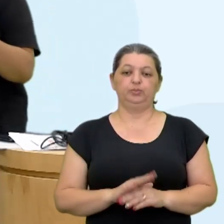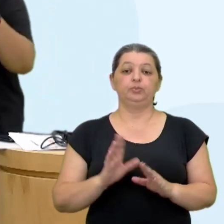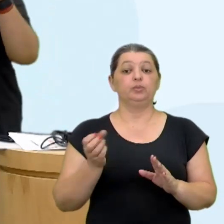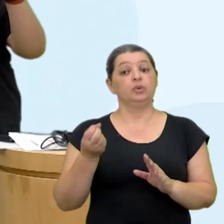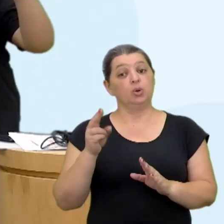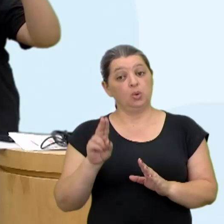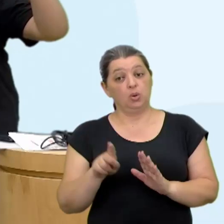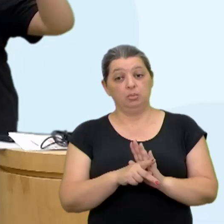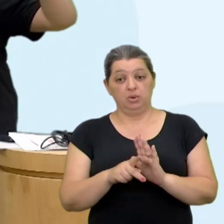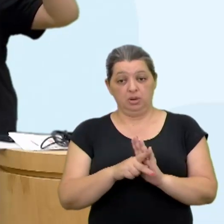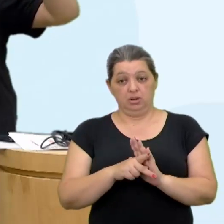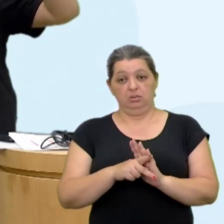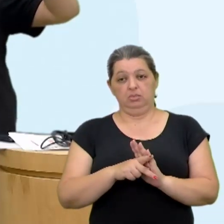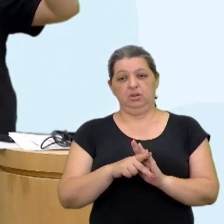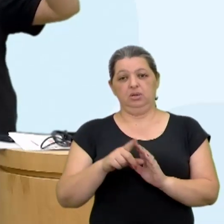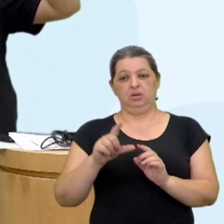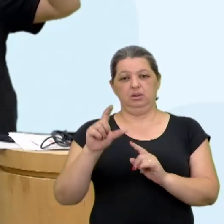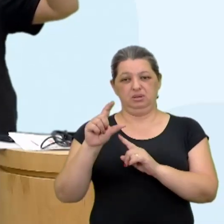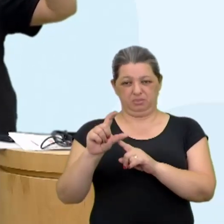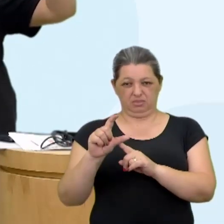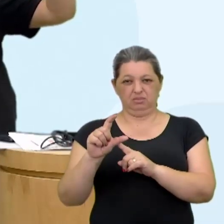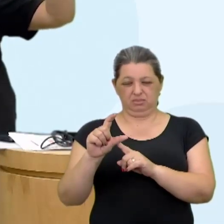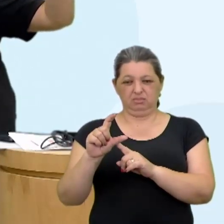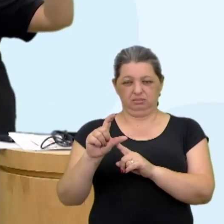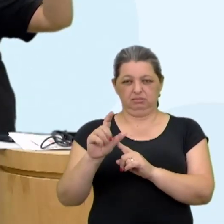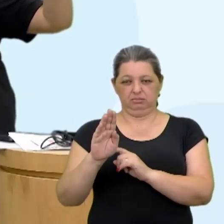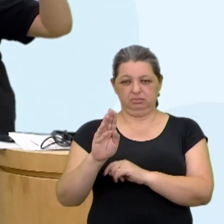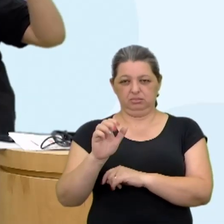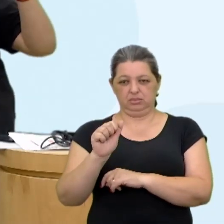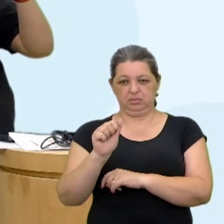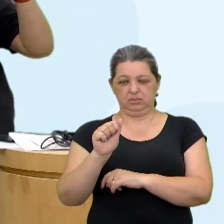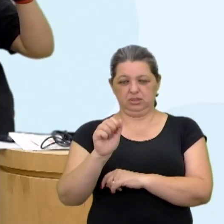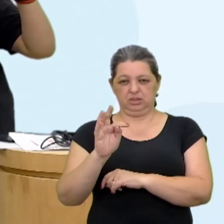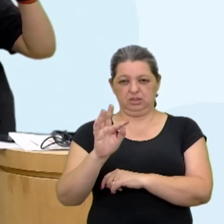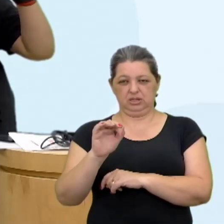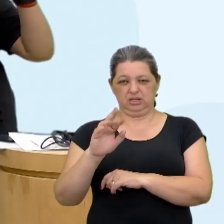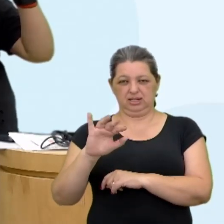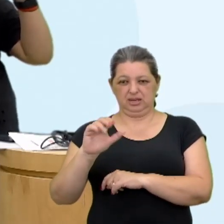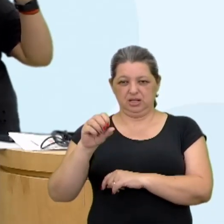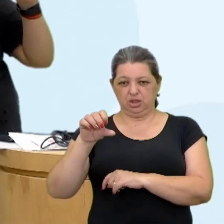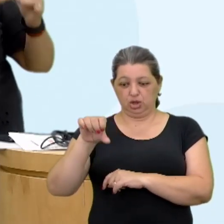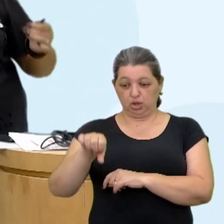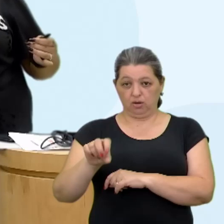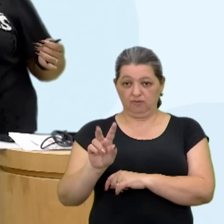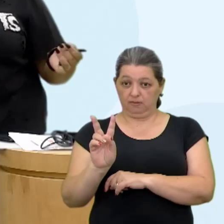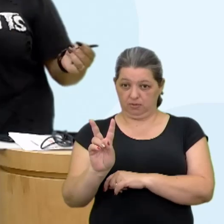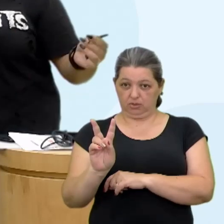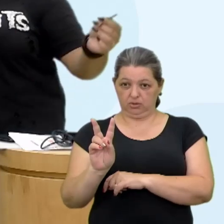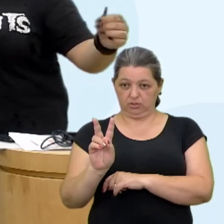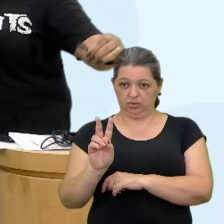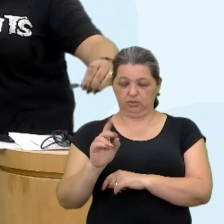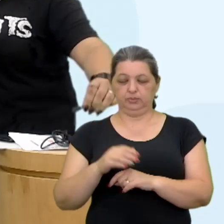numa bateria 9 volts, tá? Isso aqui é só um plug de bateria 9 volts, aí é só ter o plugzinho aqui em cima.